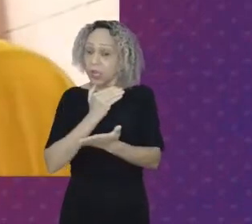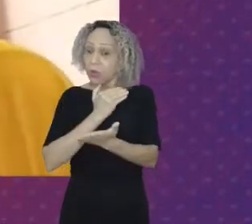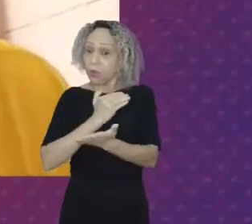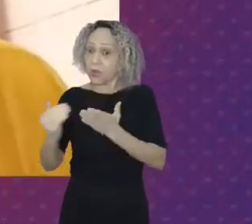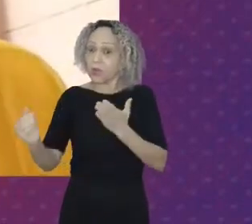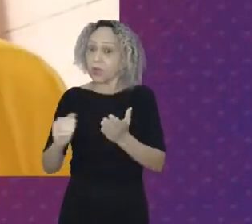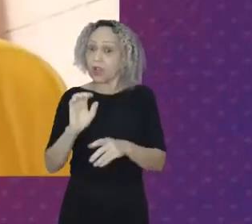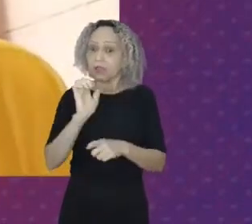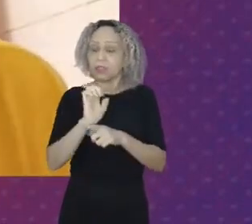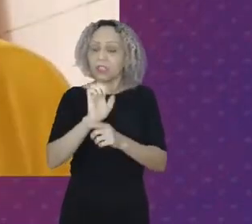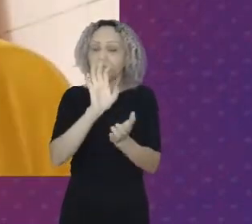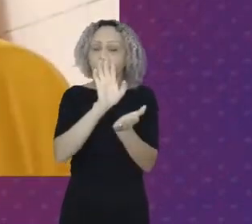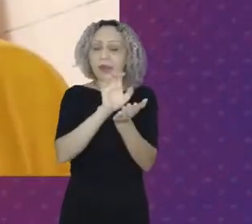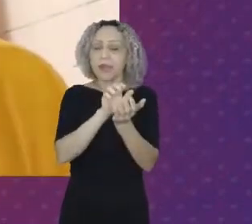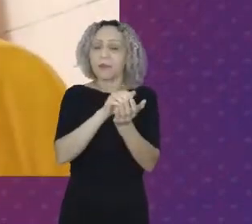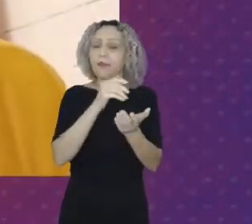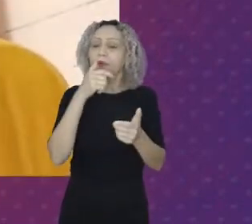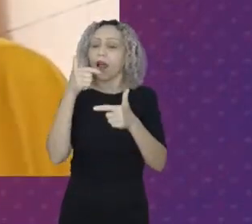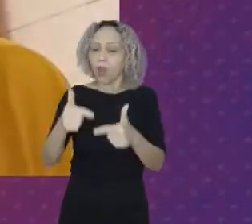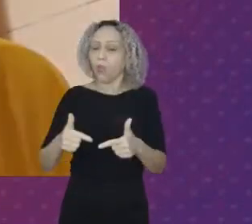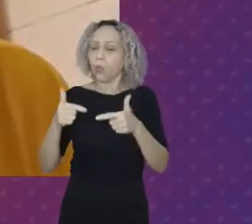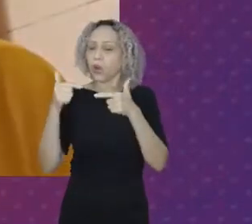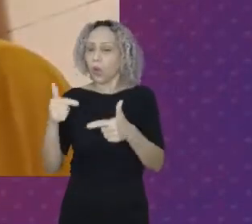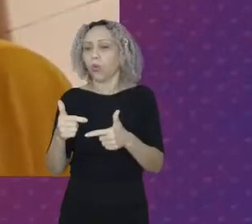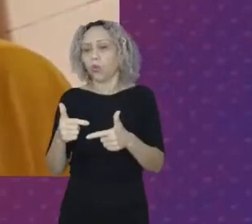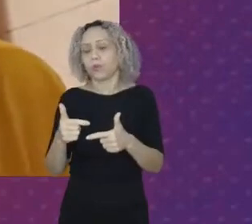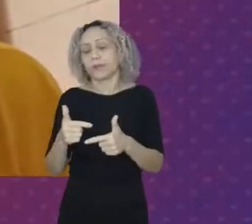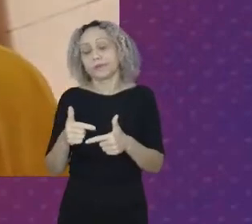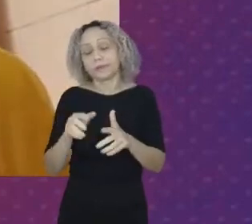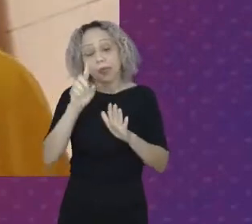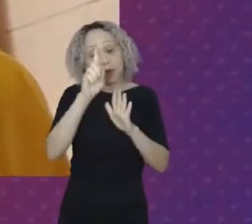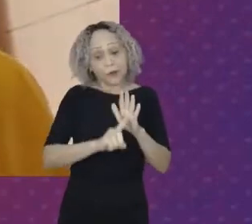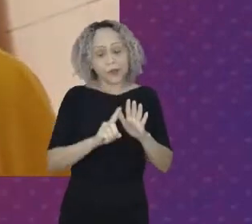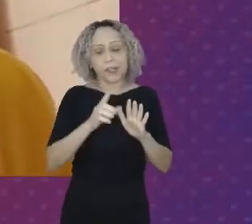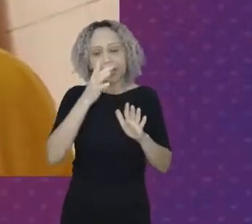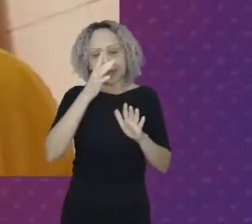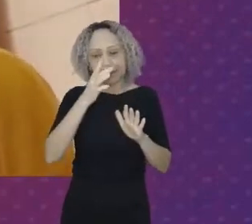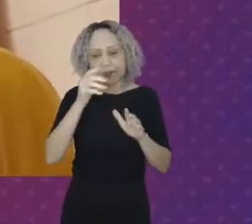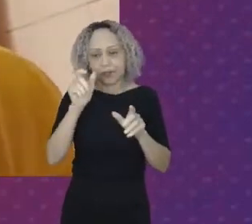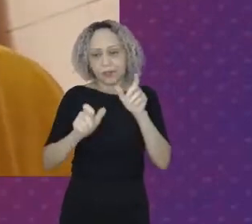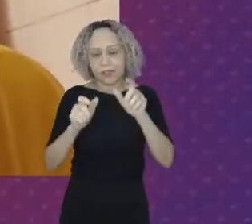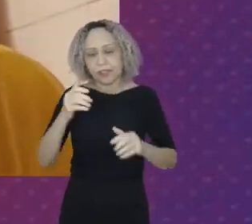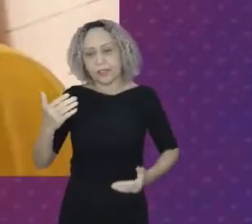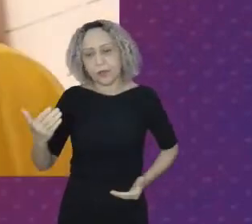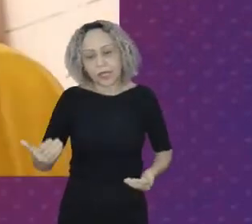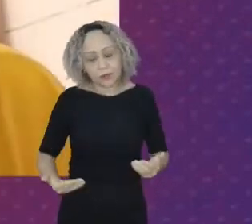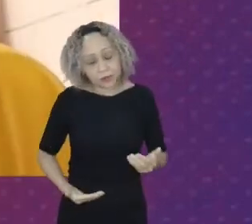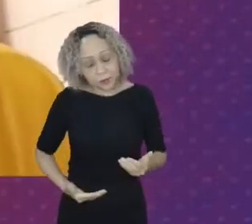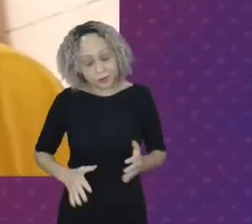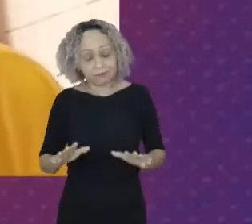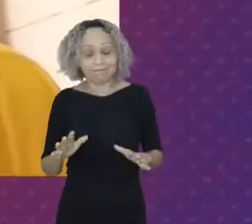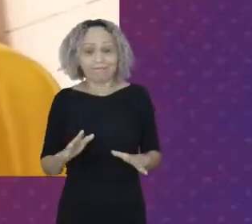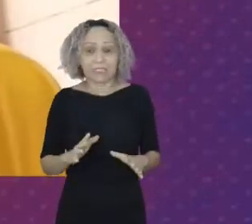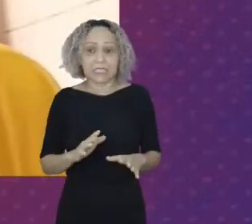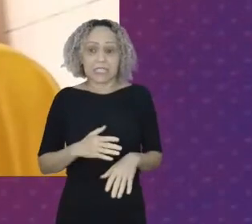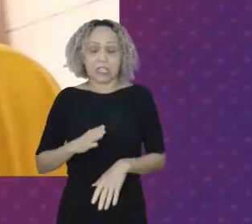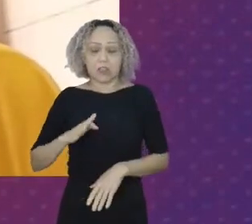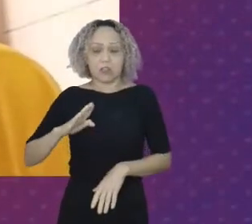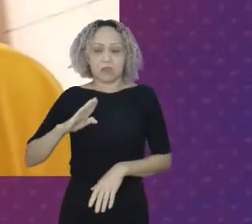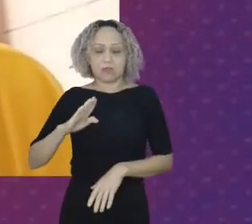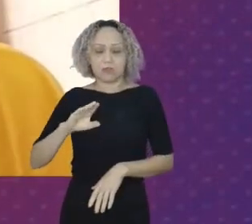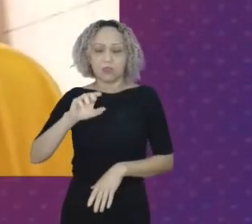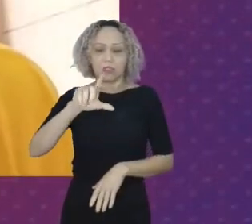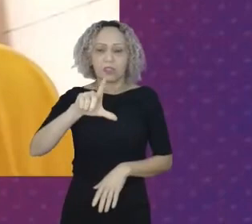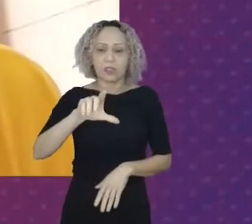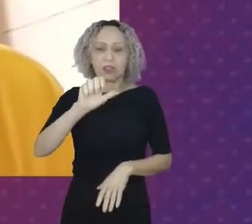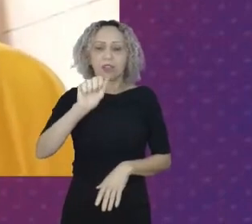Pernambuco. E aí chega a ditadura militar, ela é uma das pessoas que é presa também, né? A dona Laudelina